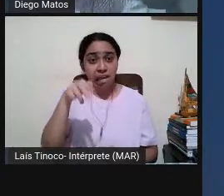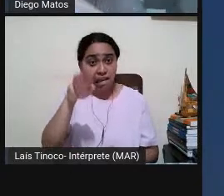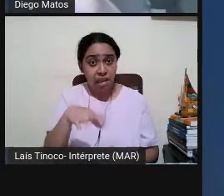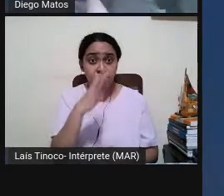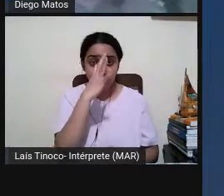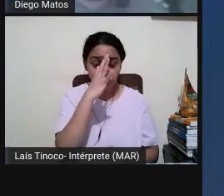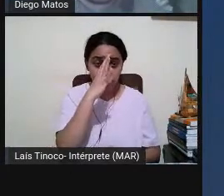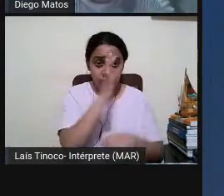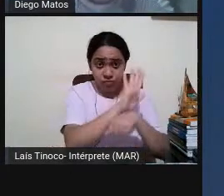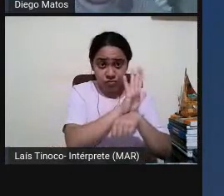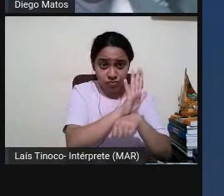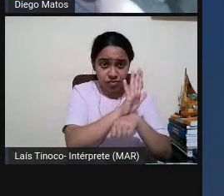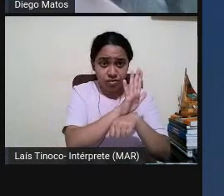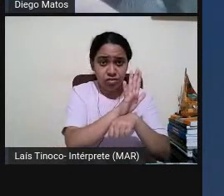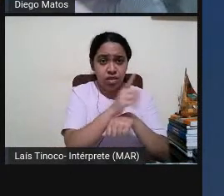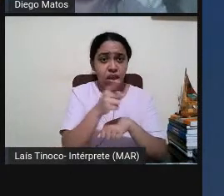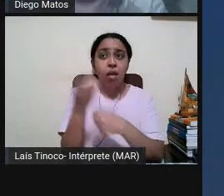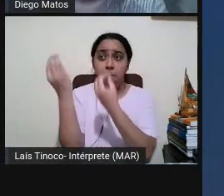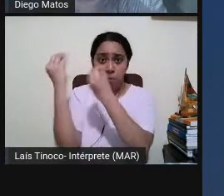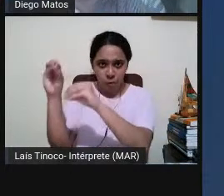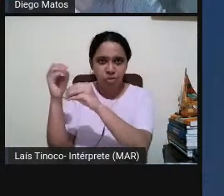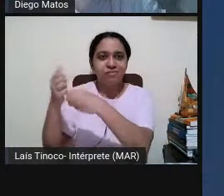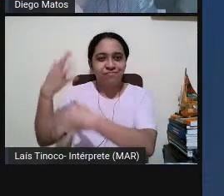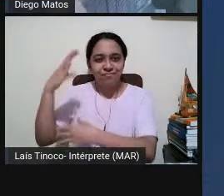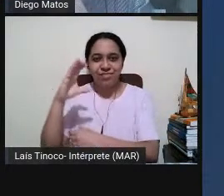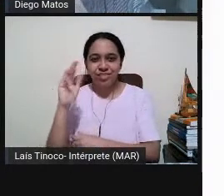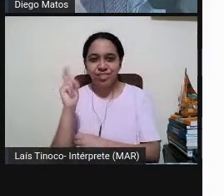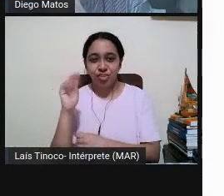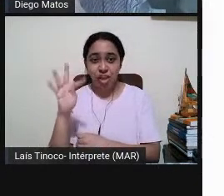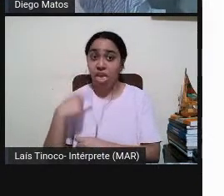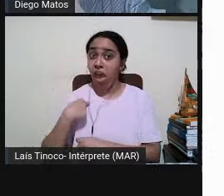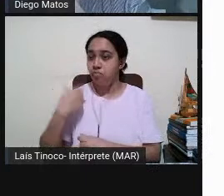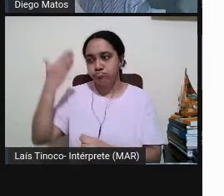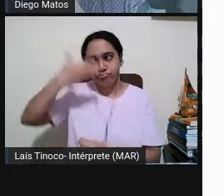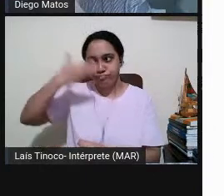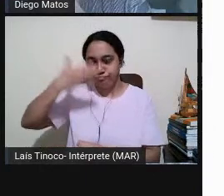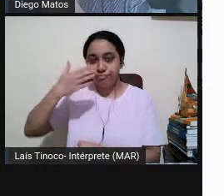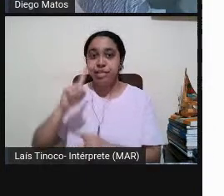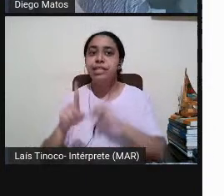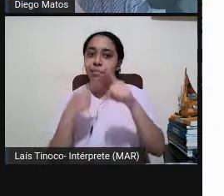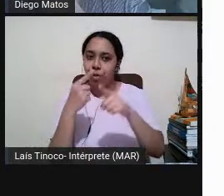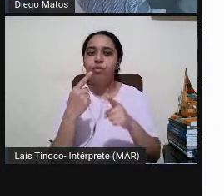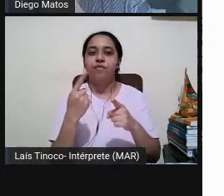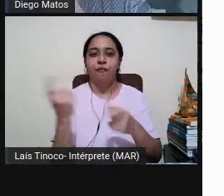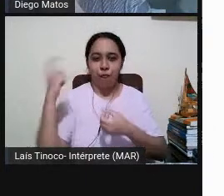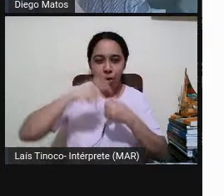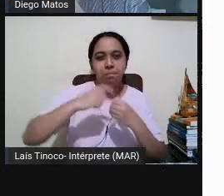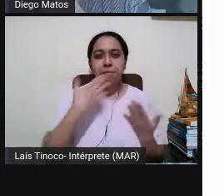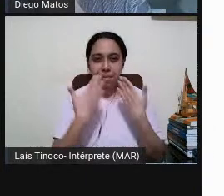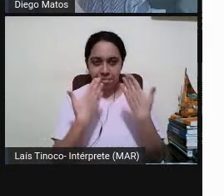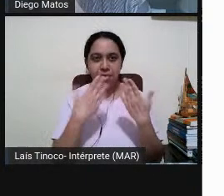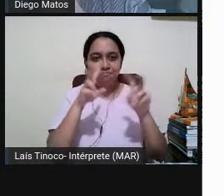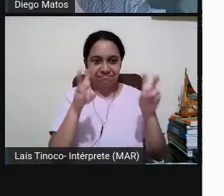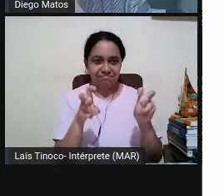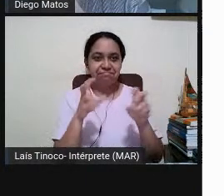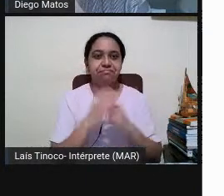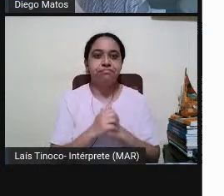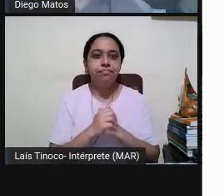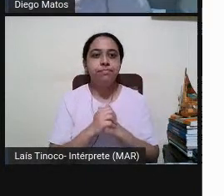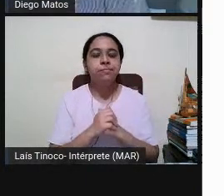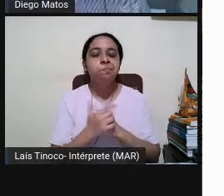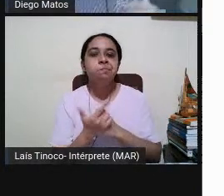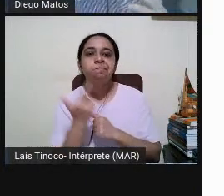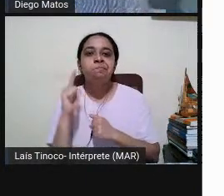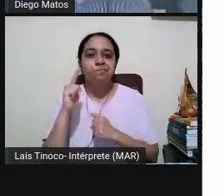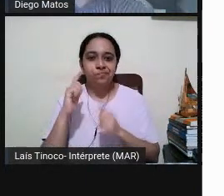deixa no comentário eu não tô conseguindo ver agora e a gente pode pode bater o papo daqui a pouco nós temos